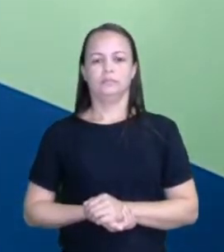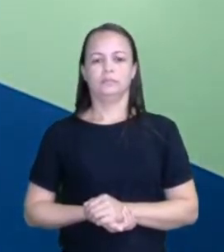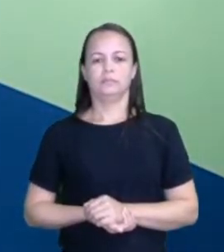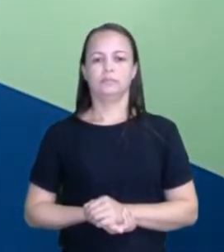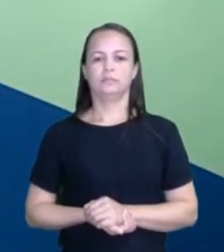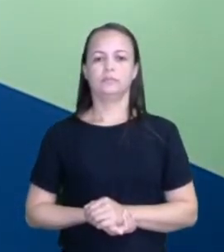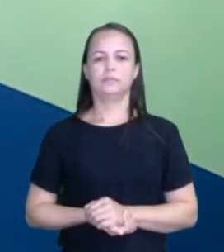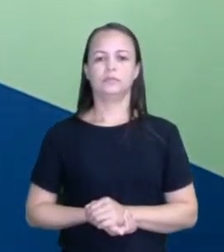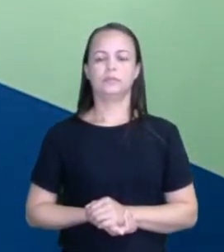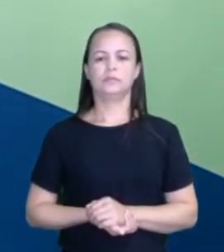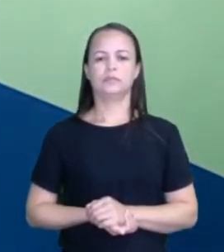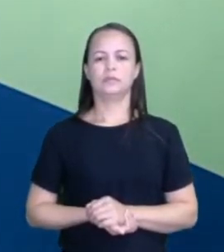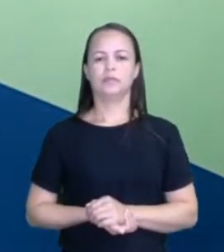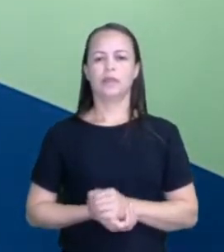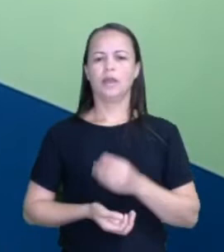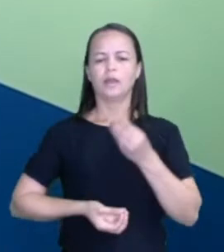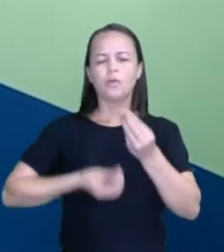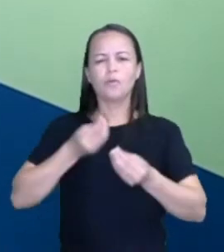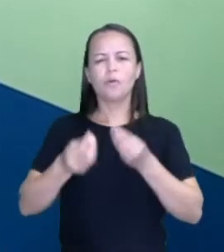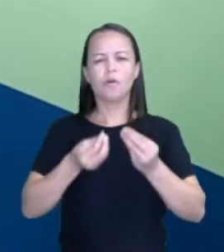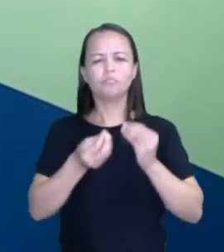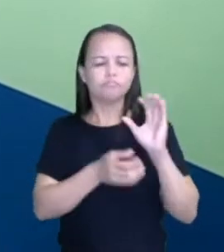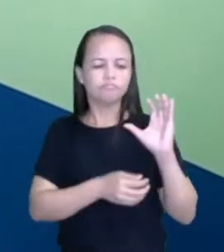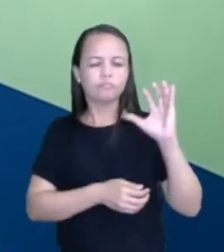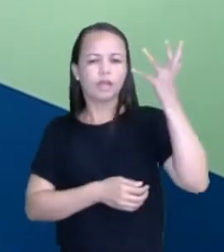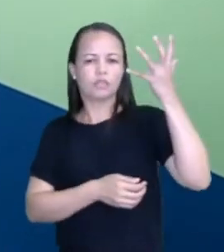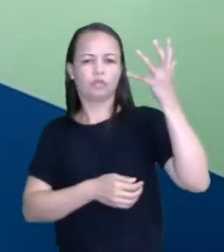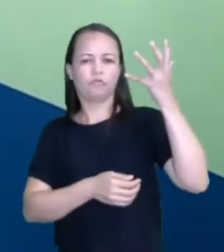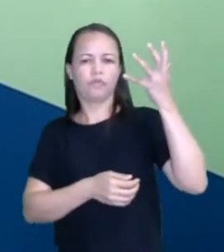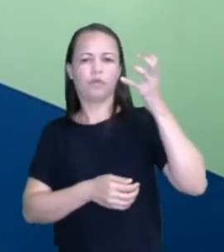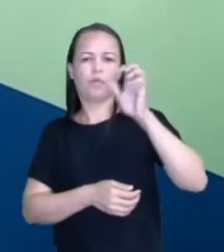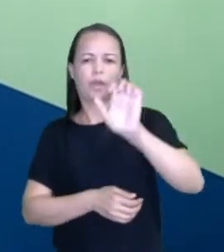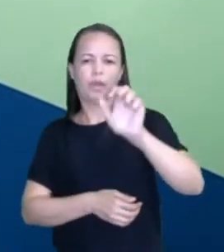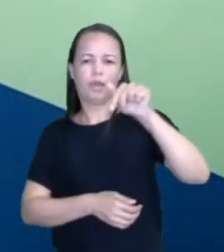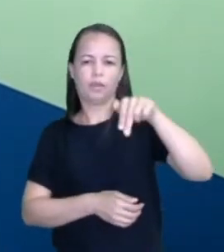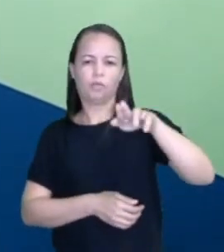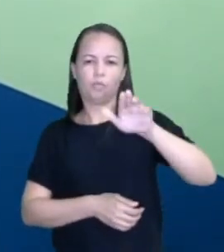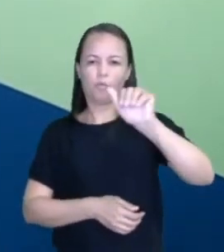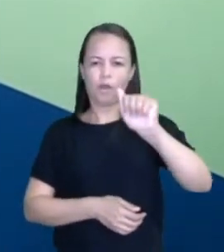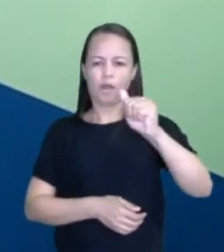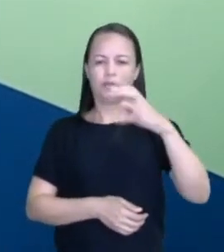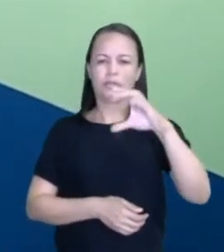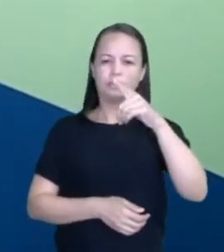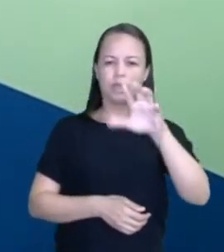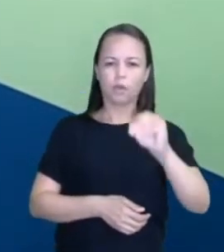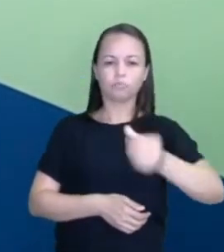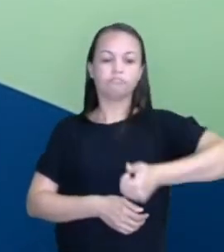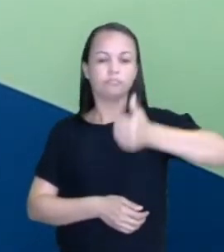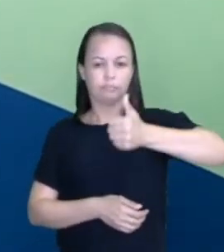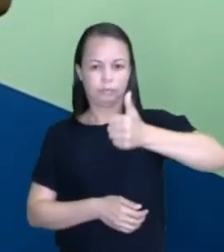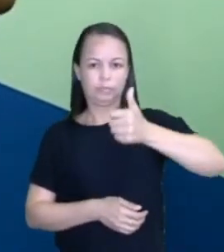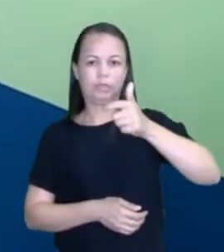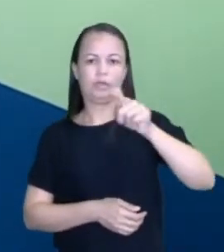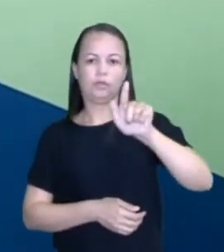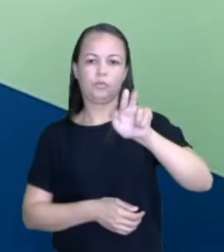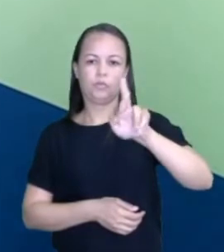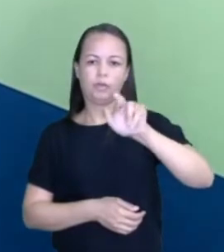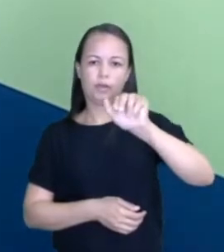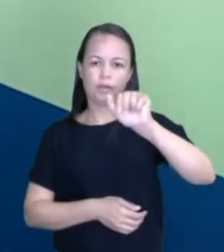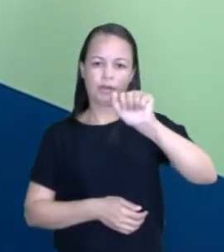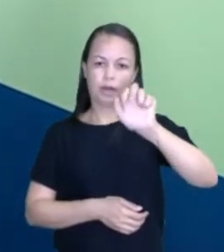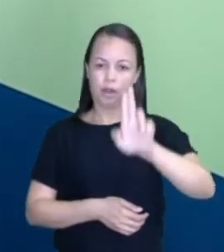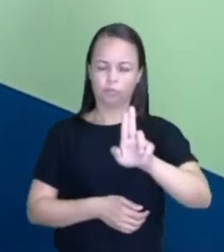Como resolver uma equação do primeiro grau? Agora a gente vai partir para os nossos exemplos. Tá certo?